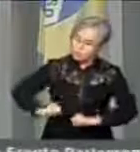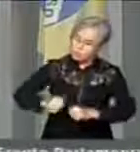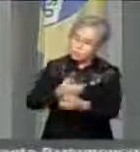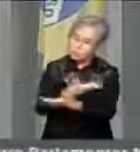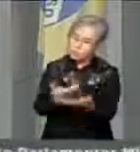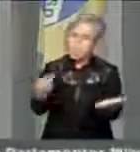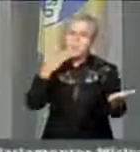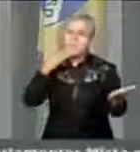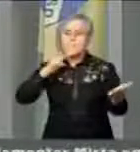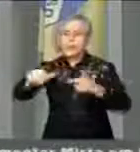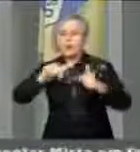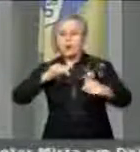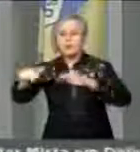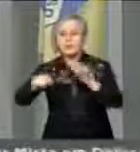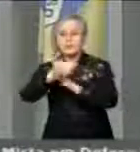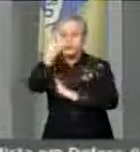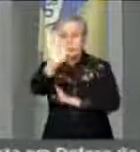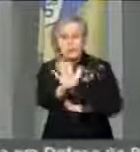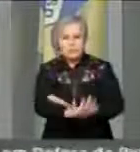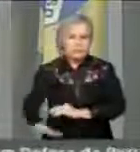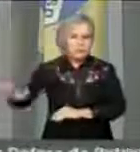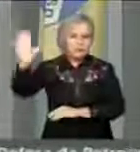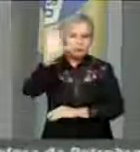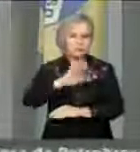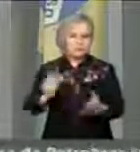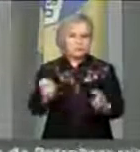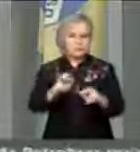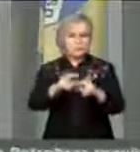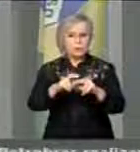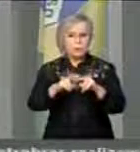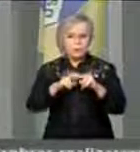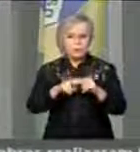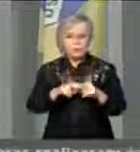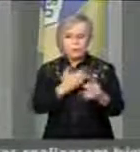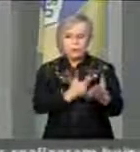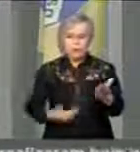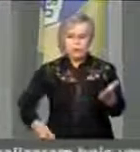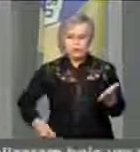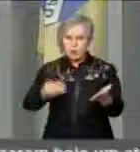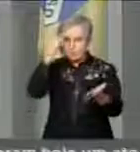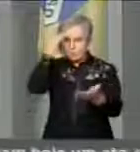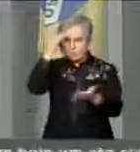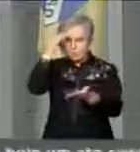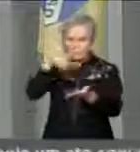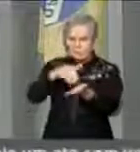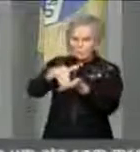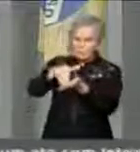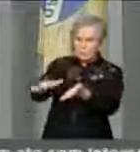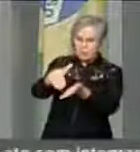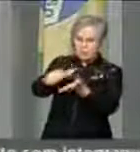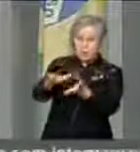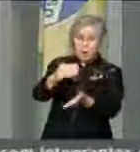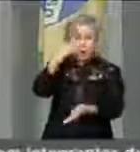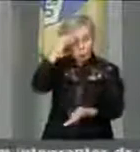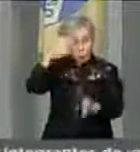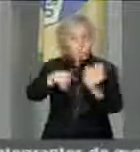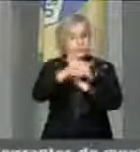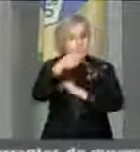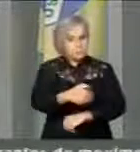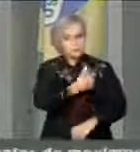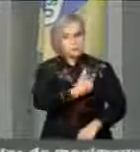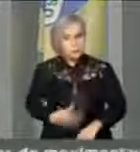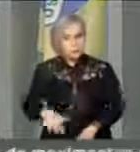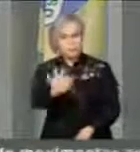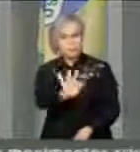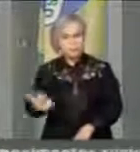para milhões de trabalhadores e que por culpa do governo estão desempregando. Culpa do governo,